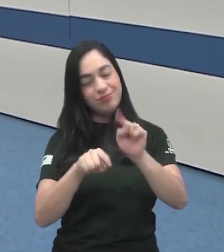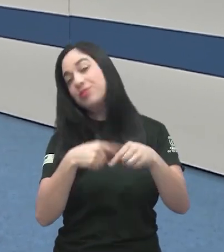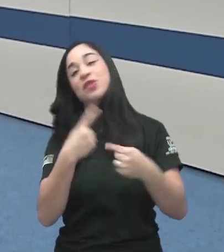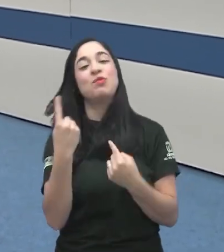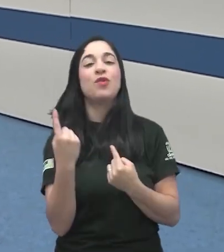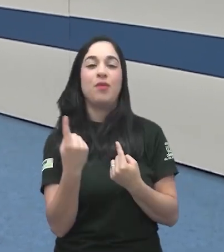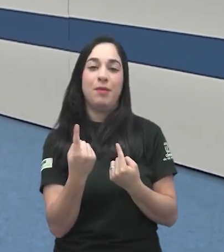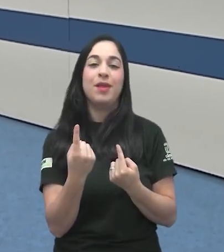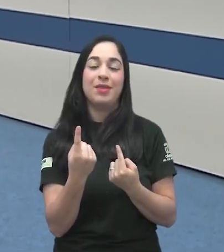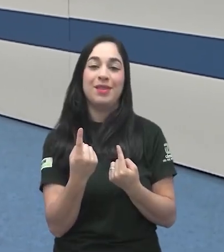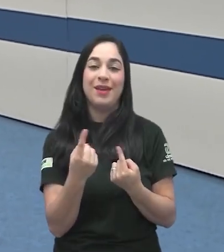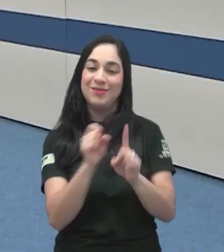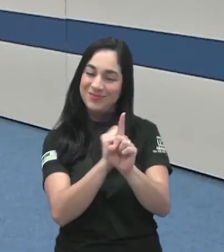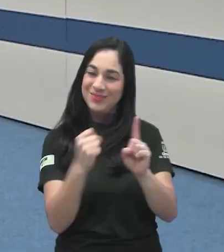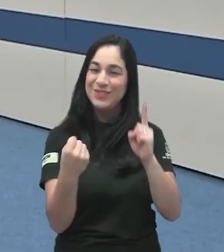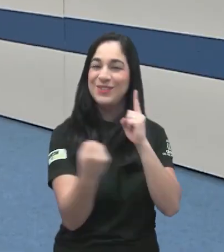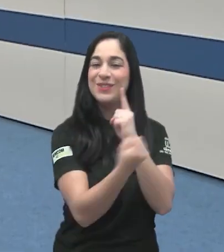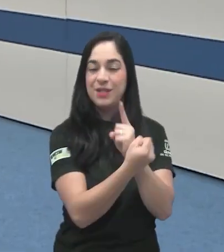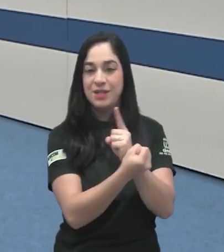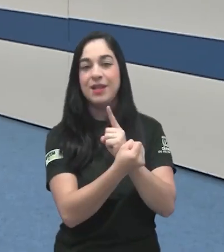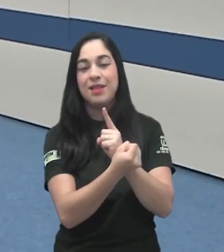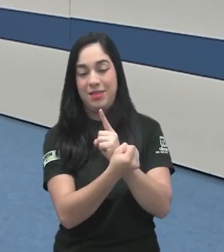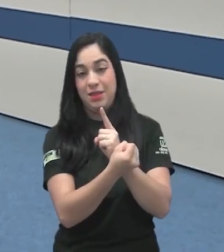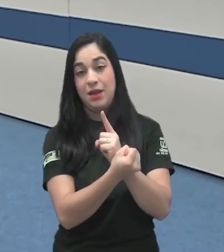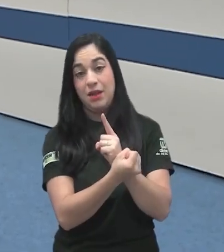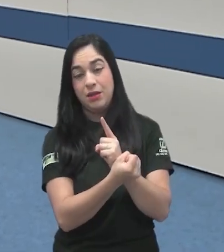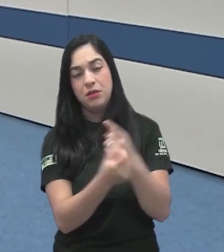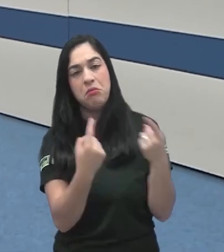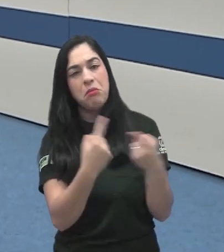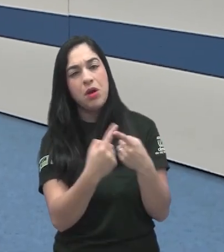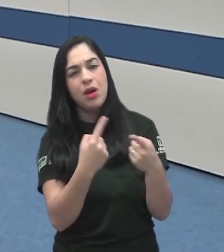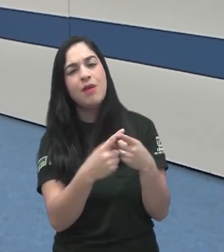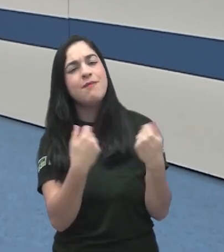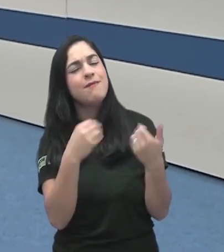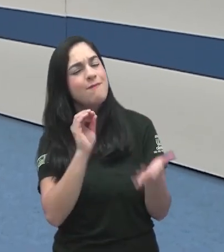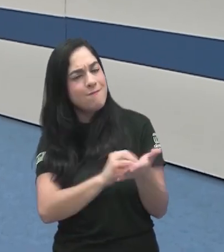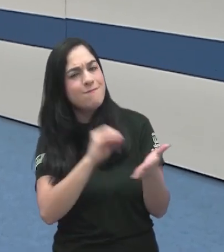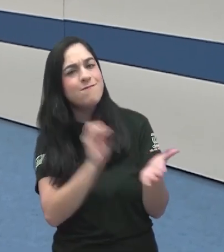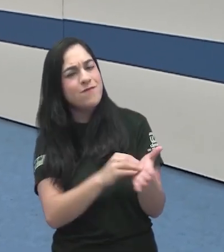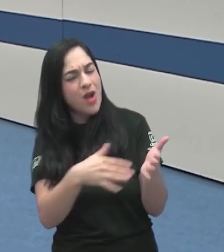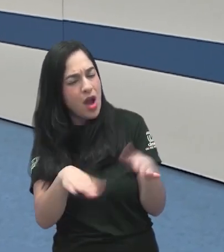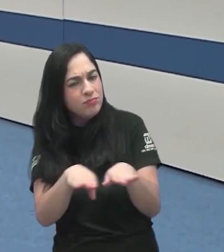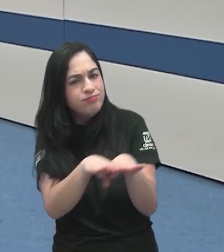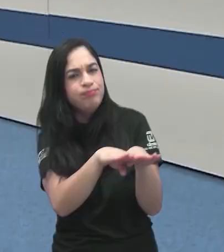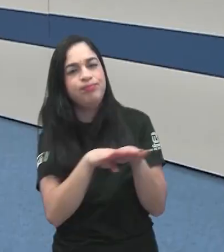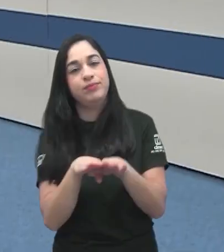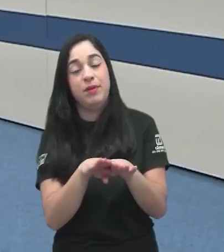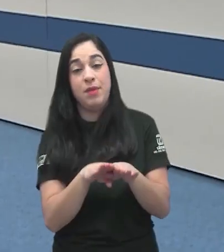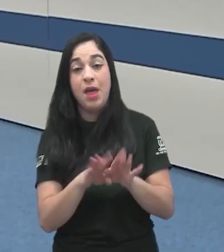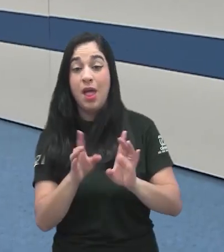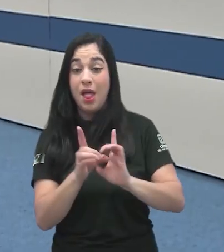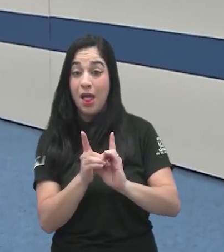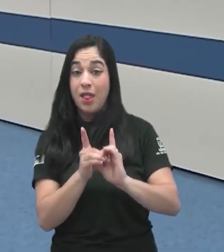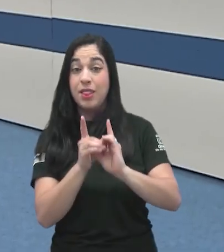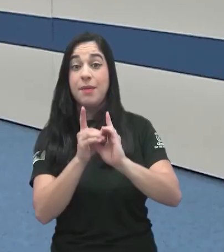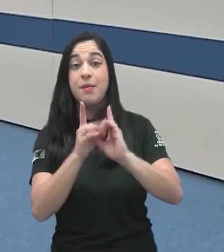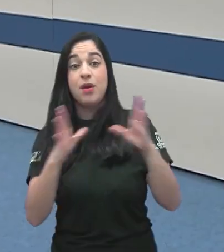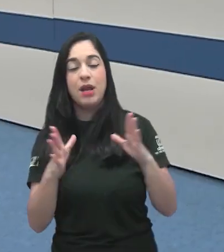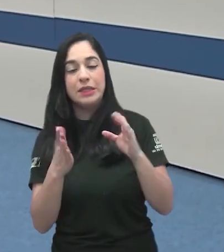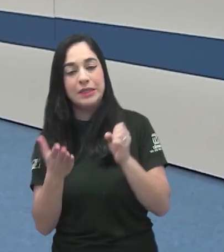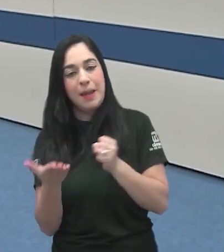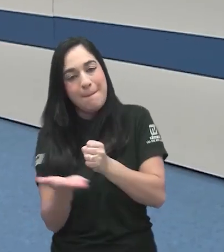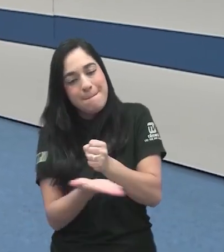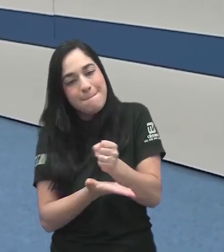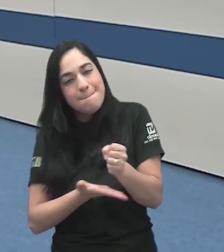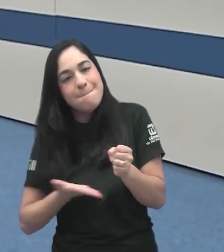de movimentar essa roda que se chama sociedade, que é muito desigualitária. Eu sempre falo, né? A